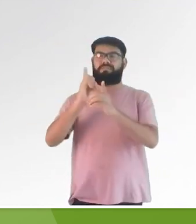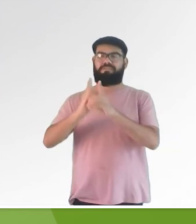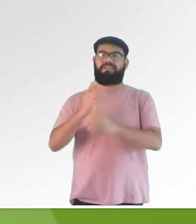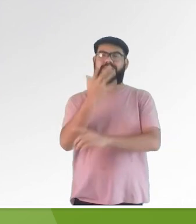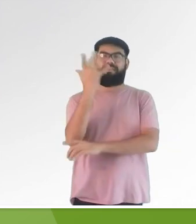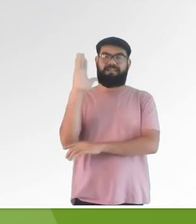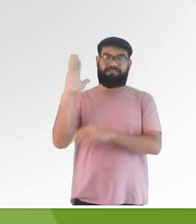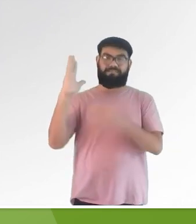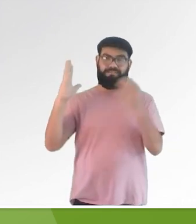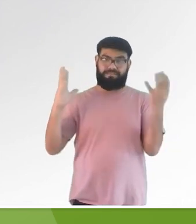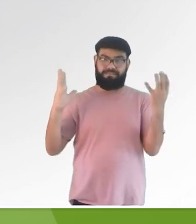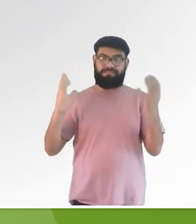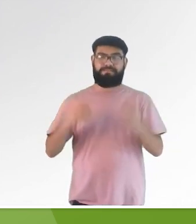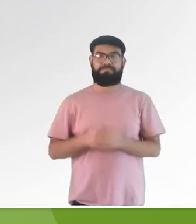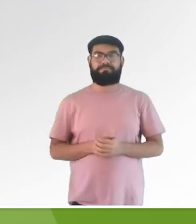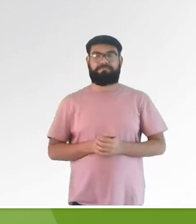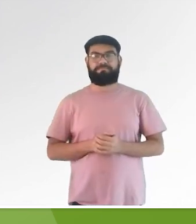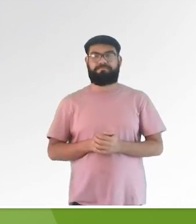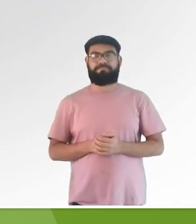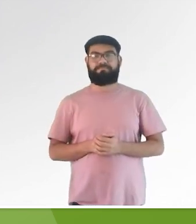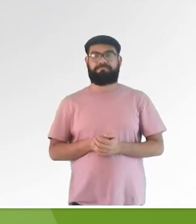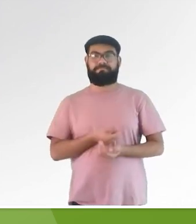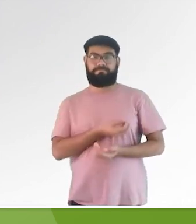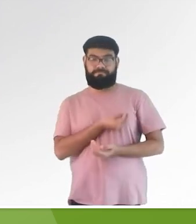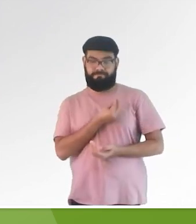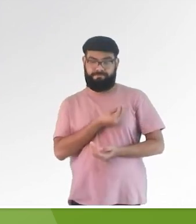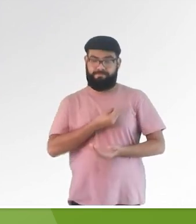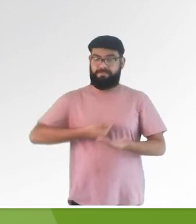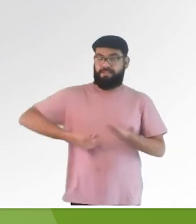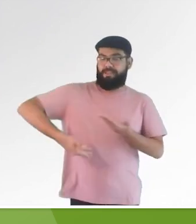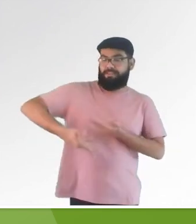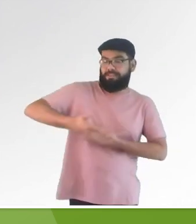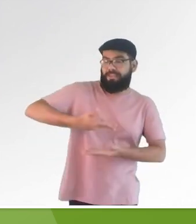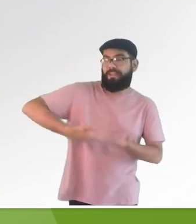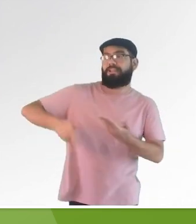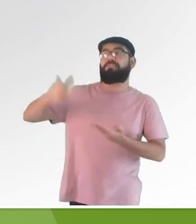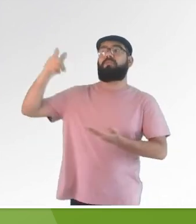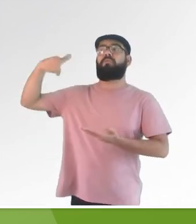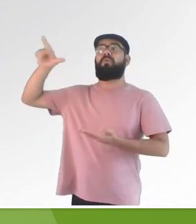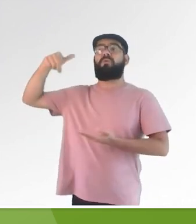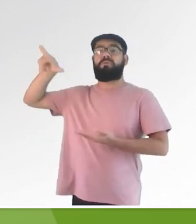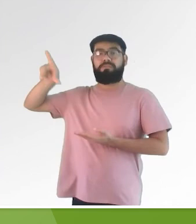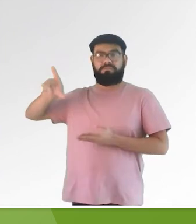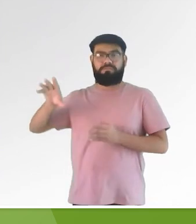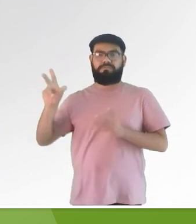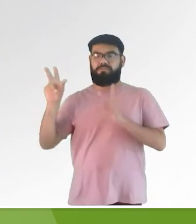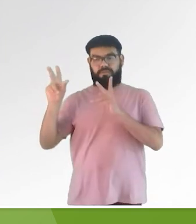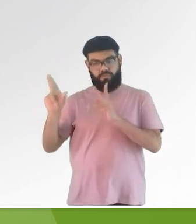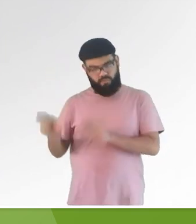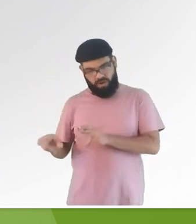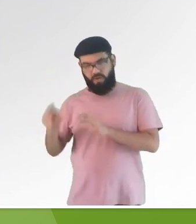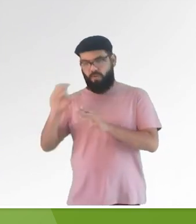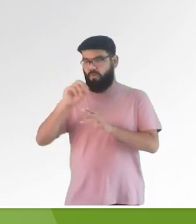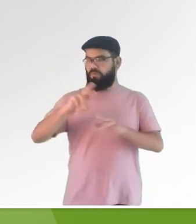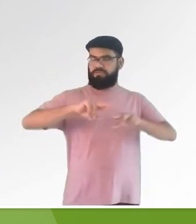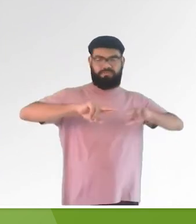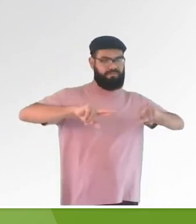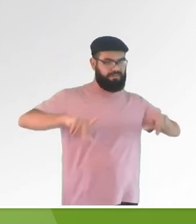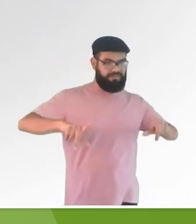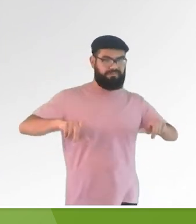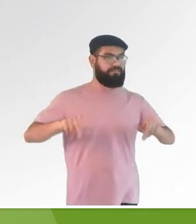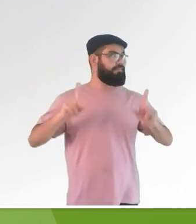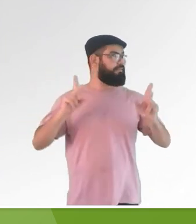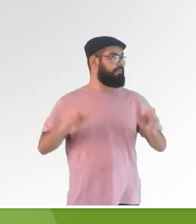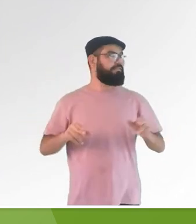E esses seres vivos, eles interagem com outros seres vivos, sendo da mesma espécie ou de espécies diferentes, não é?